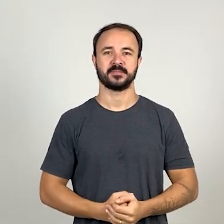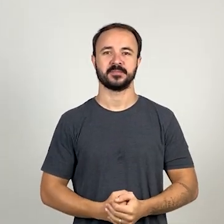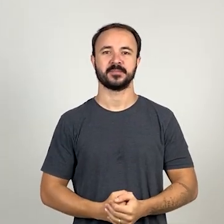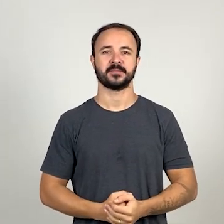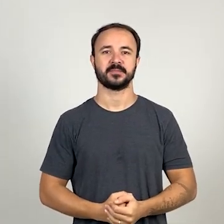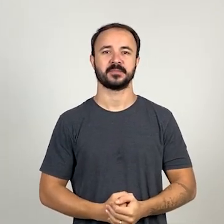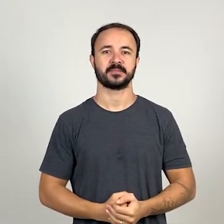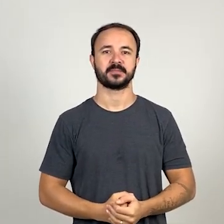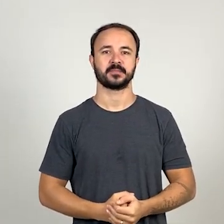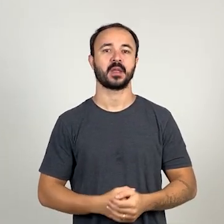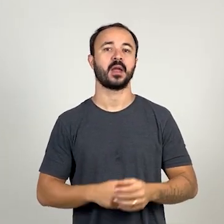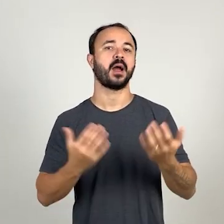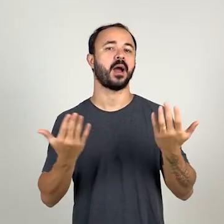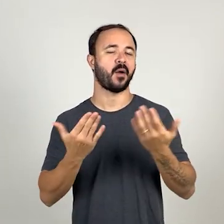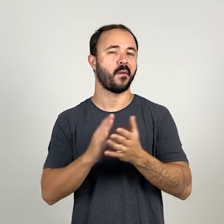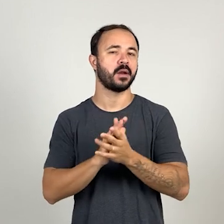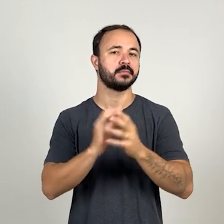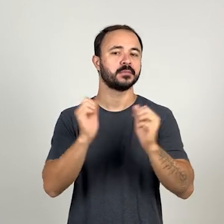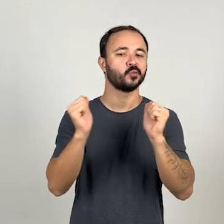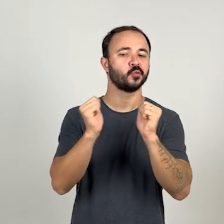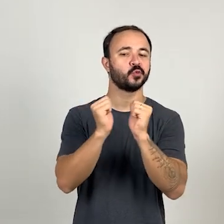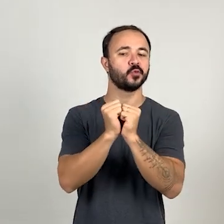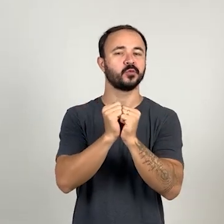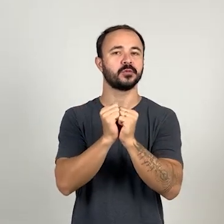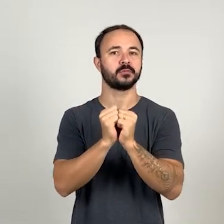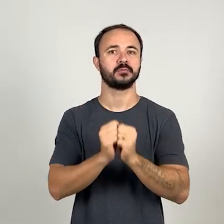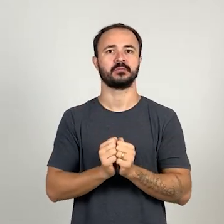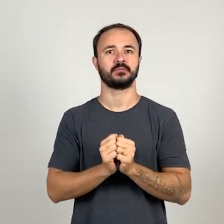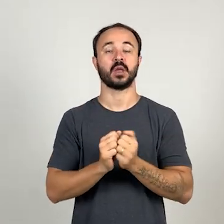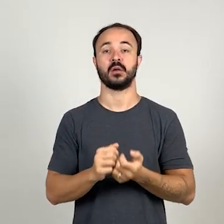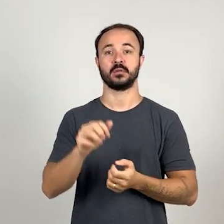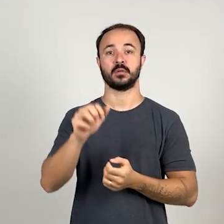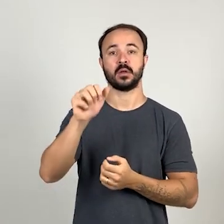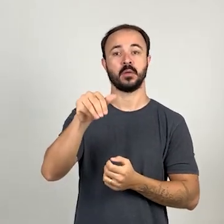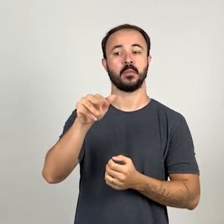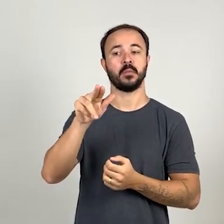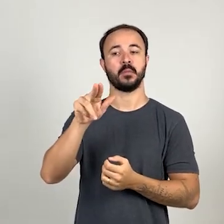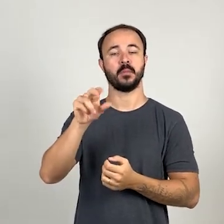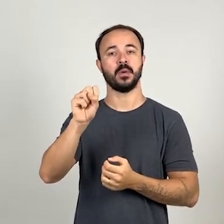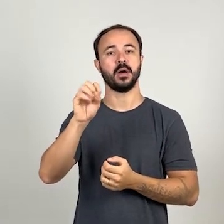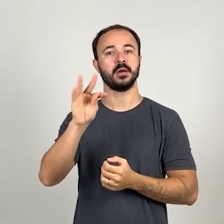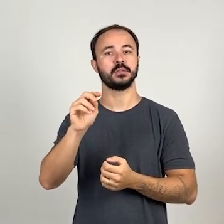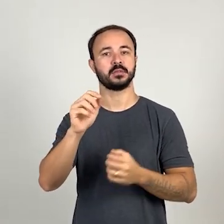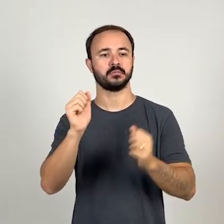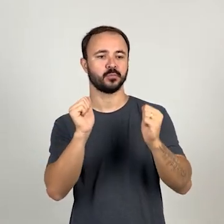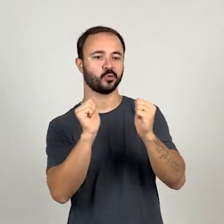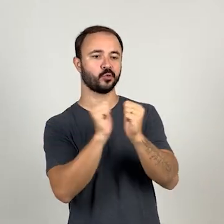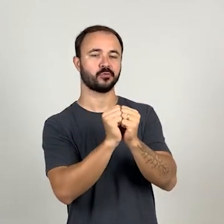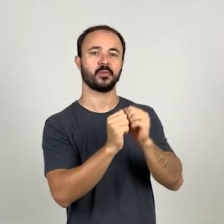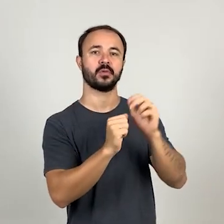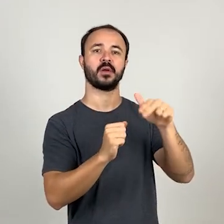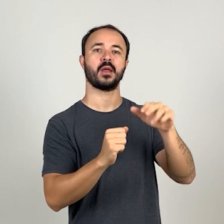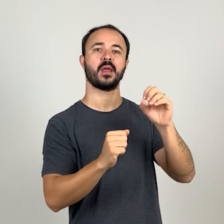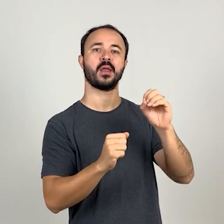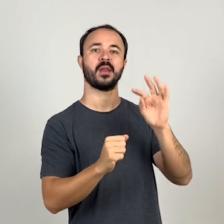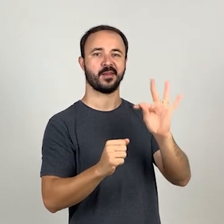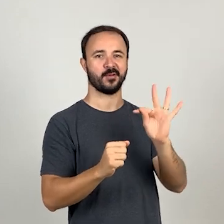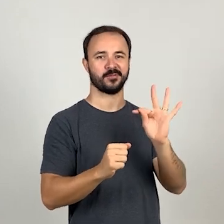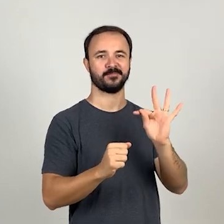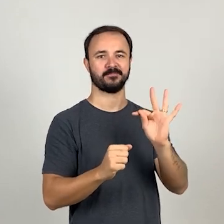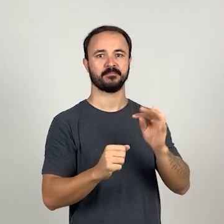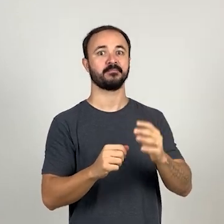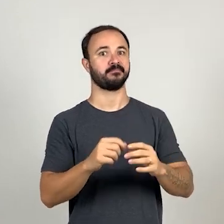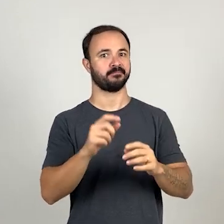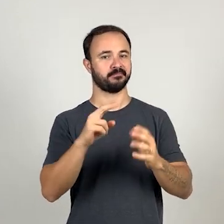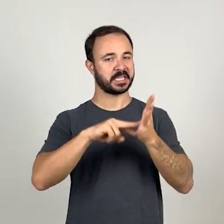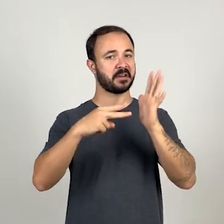Mustn't juntou a palavra must com a palavra not. Então agora eu vou ter uma forma negativa, uma prohibition, uma